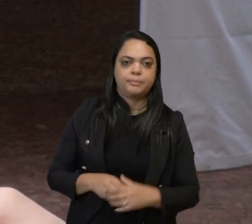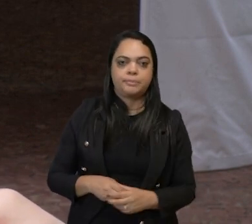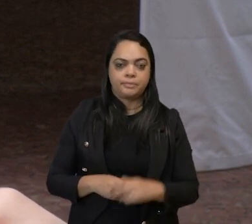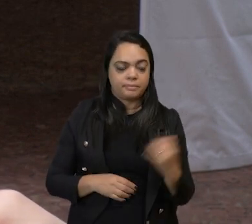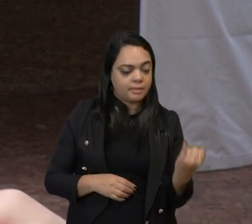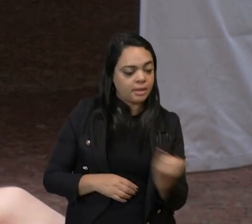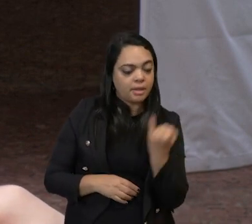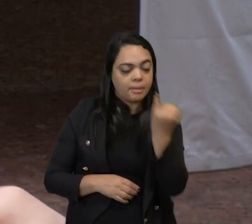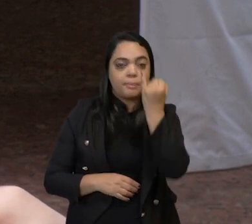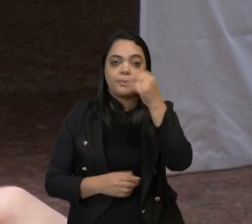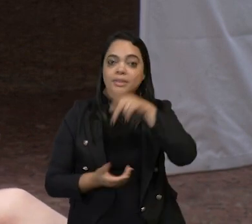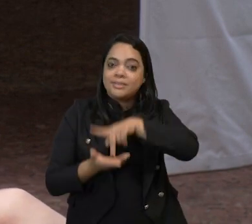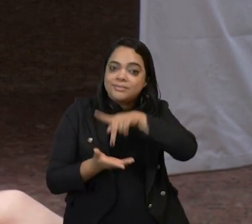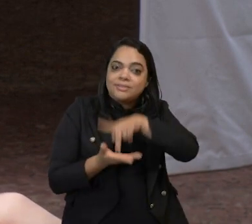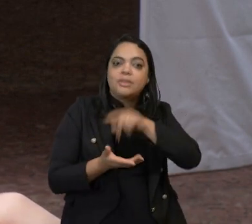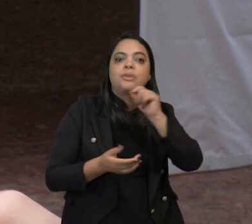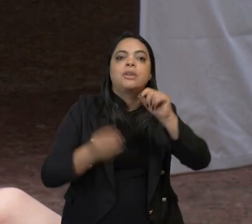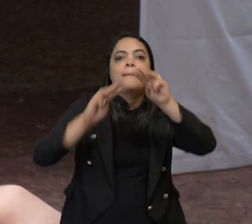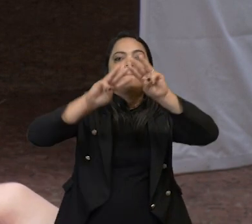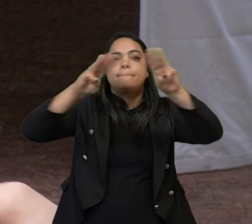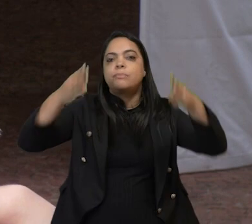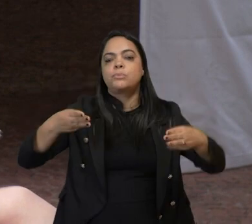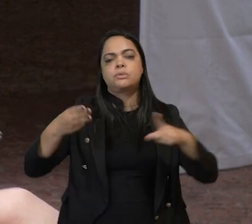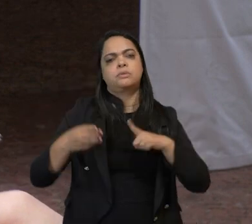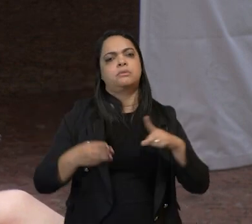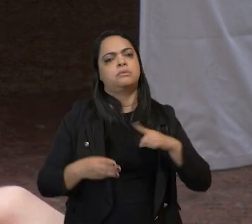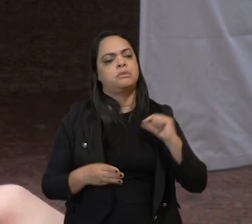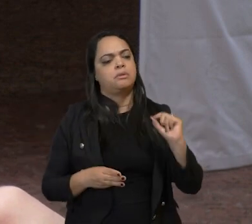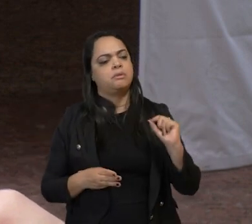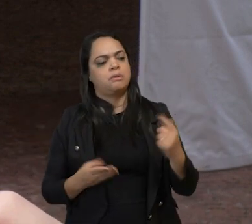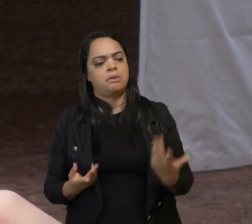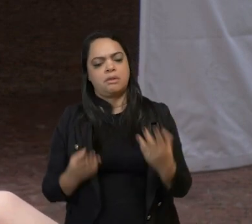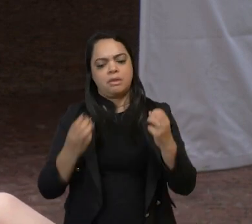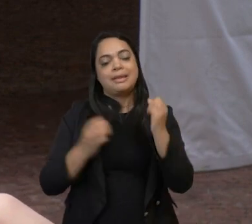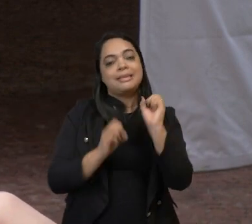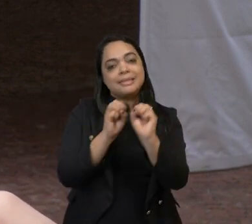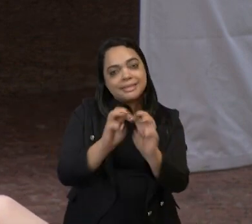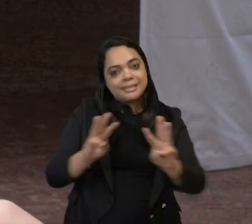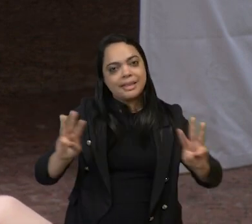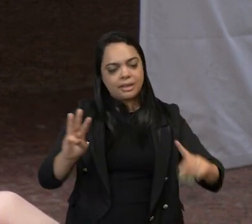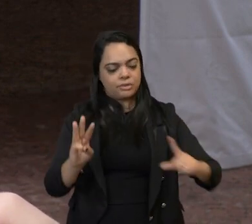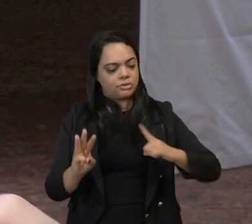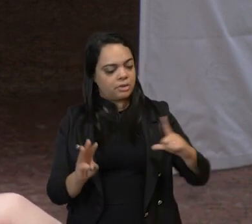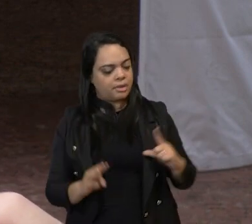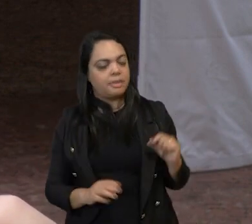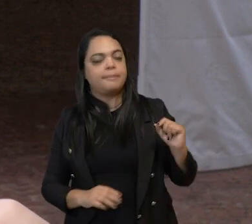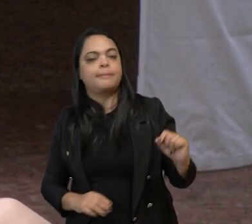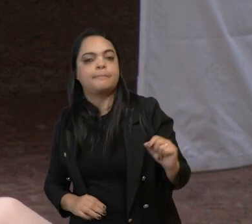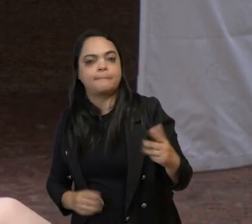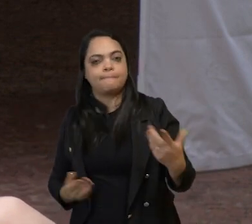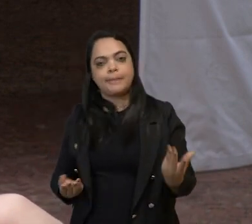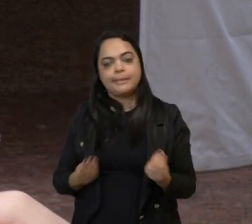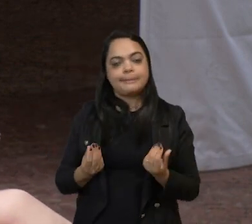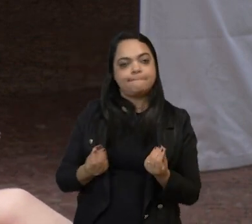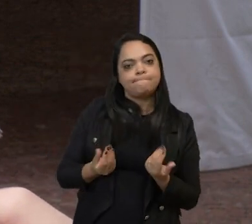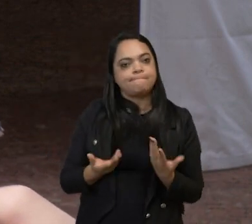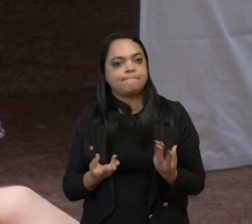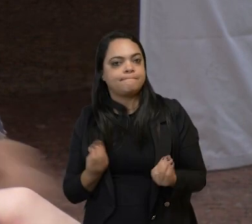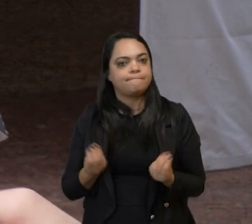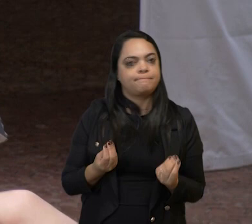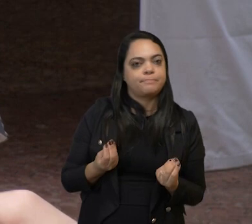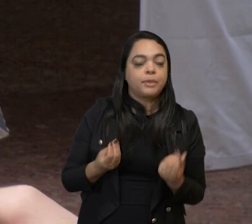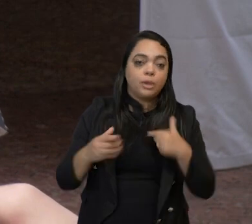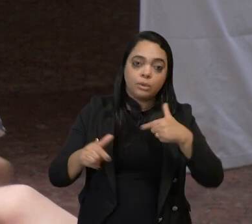Por exemplo seria importante é importantíssimo que os museus tenham páginas na internet que os museus tenham